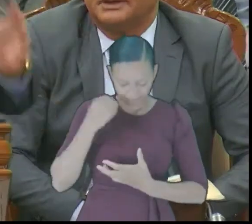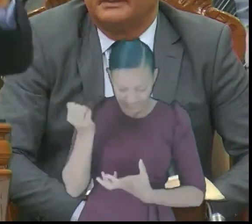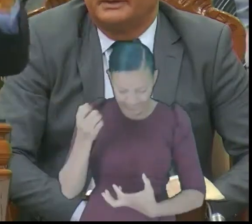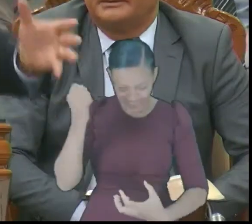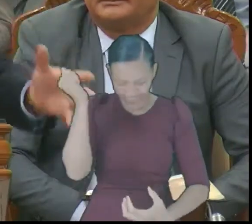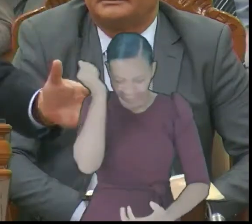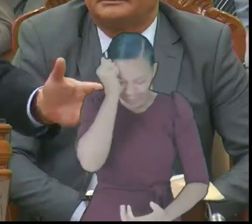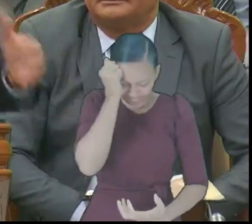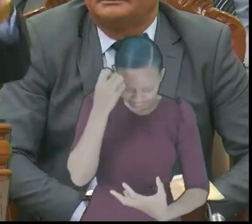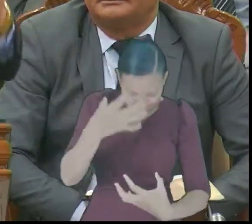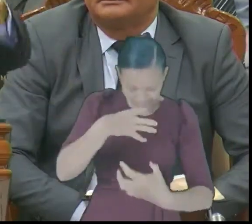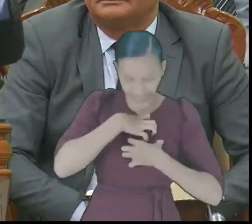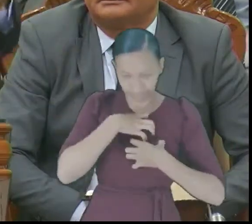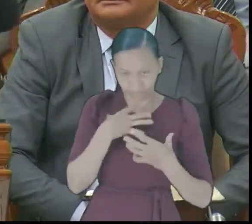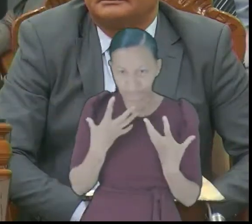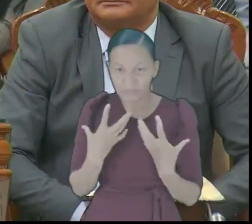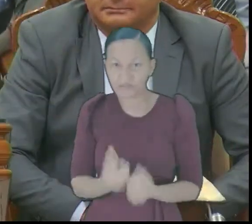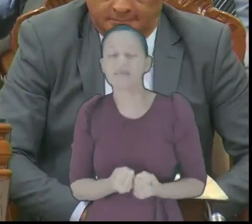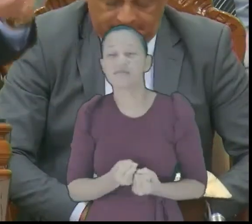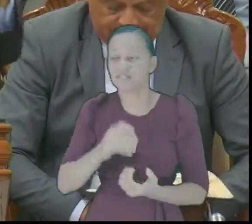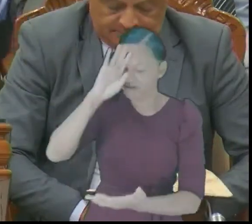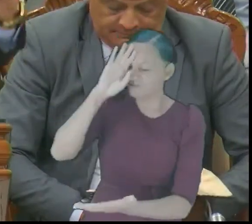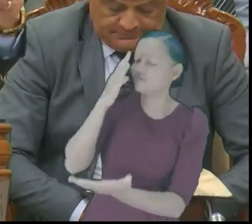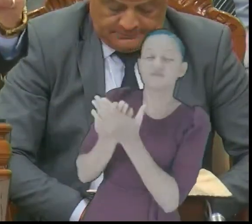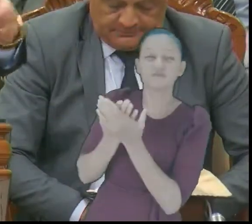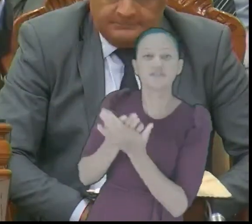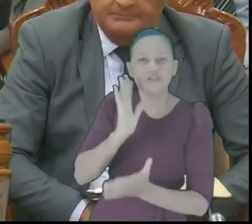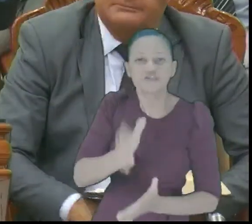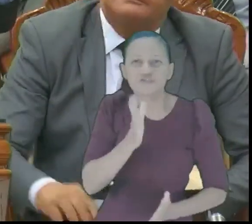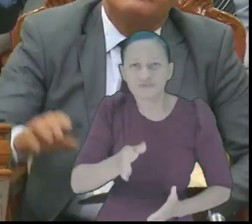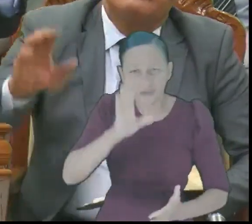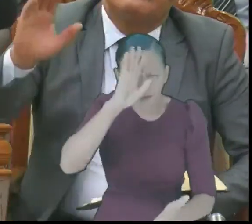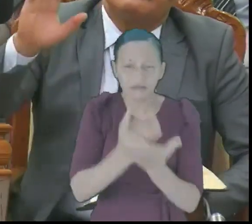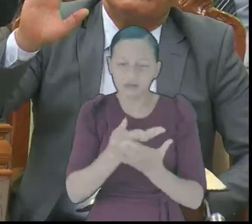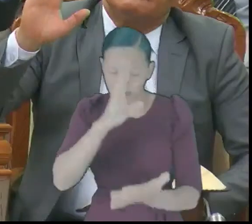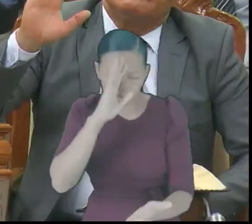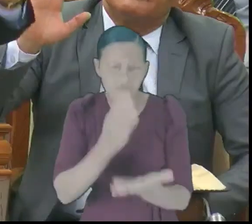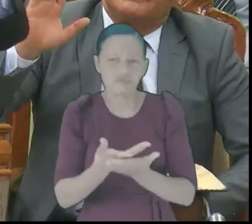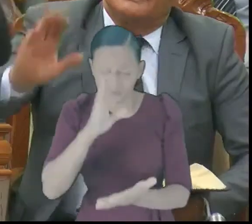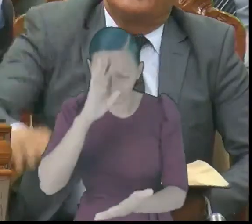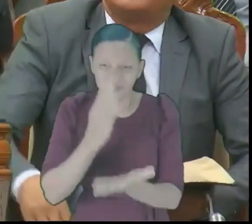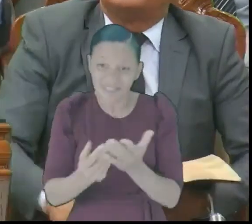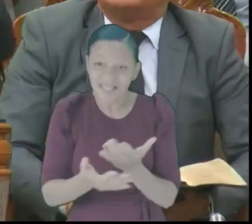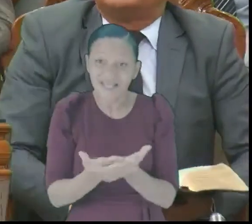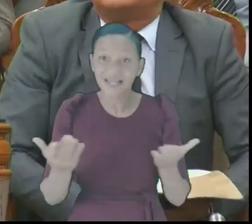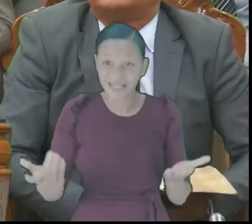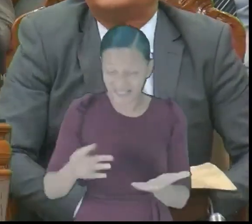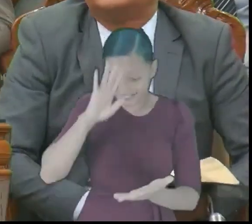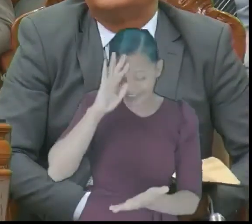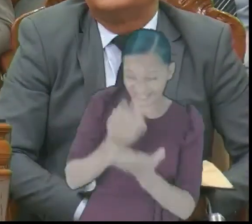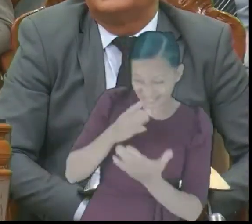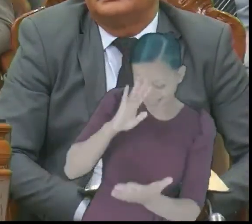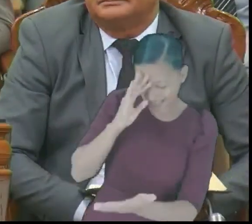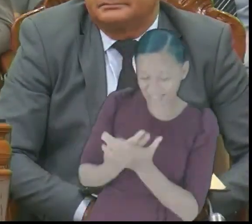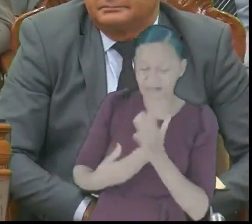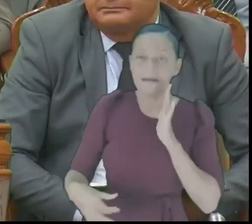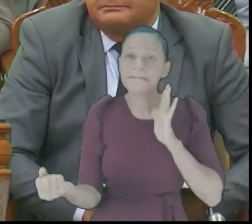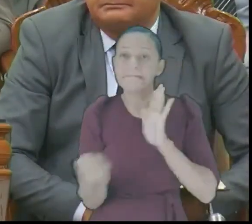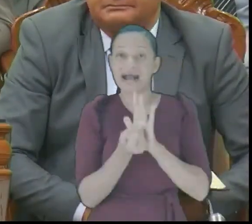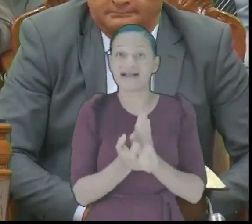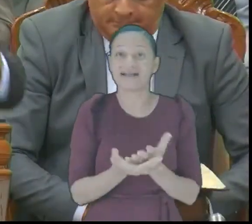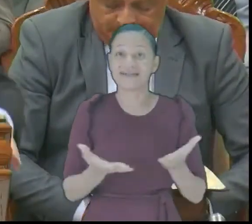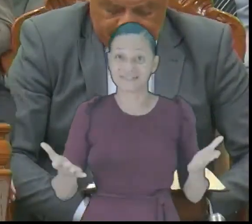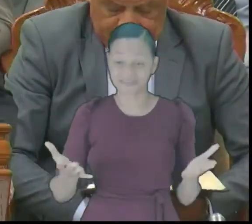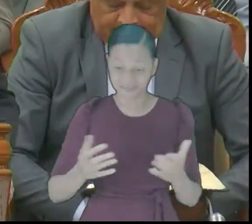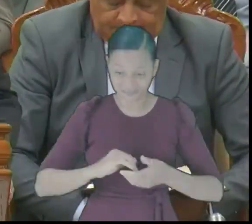salvação, e nós cremos, e tendo nele crido, quem já creu? Quem já creu? Quem já creu? E tendo nele crido, fostes selados.